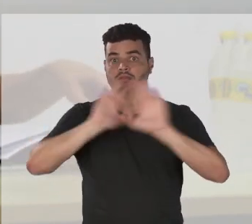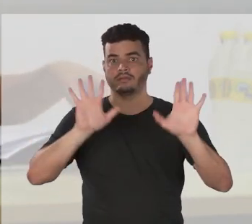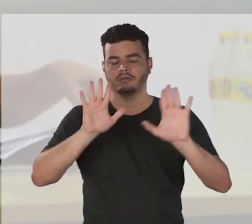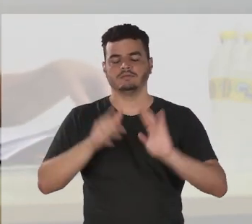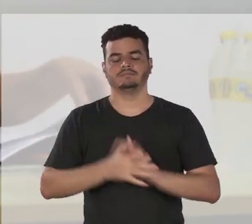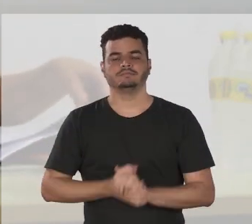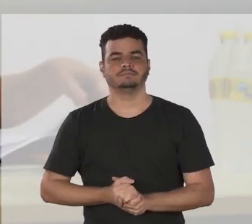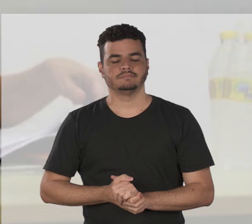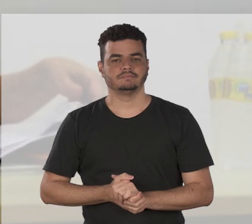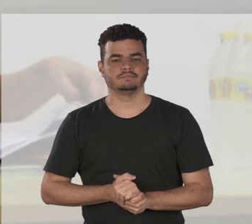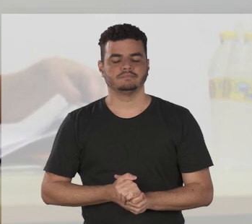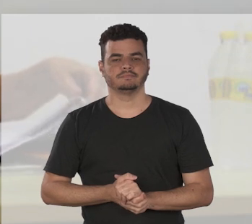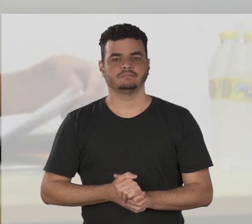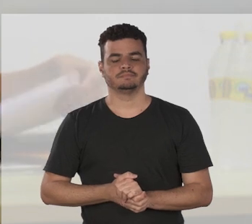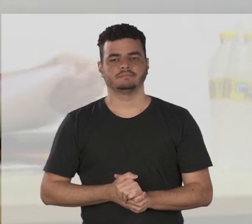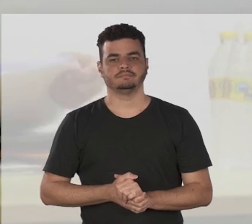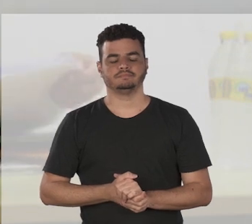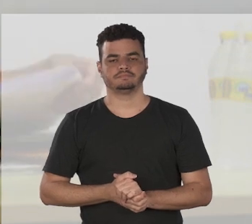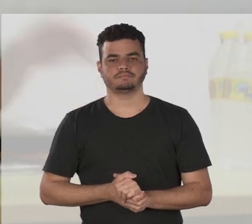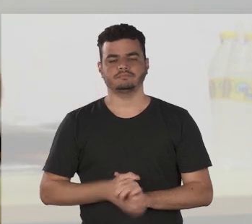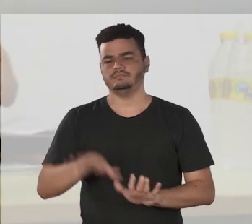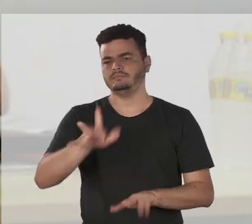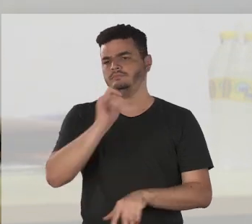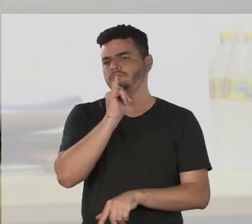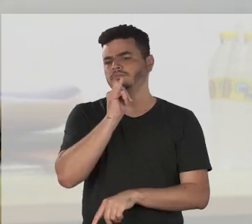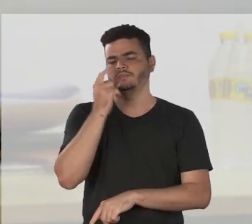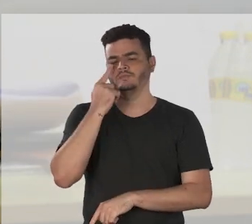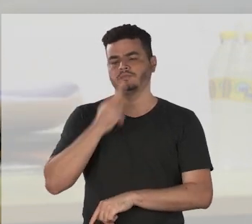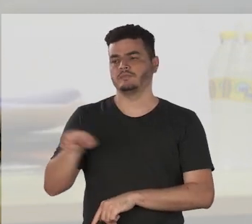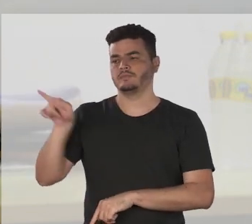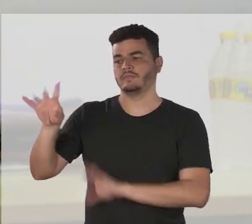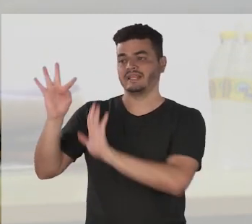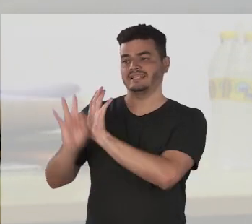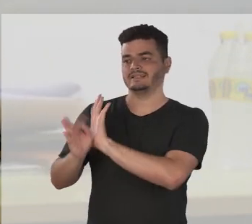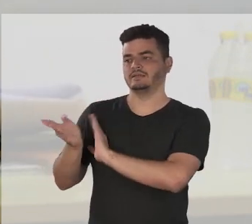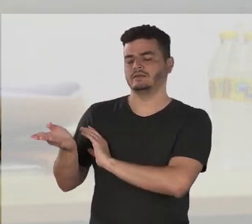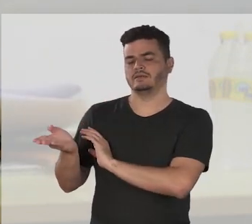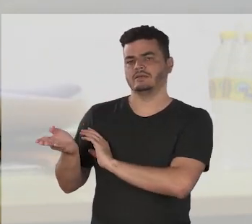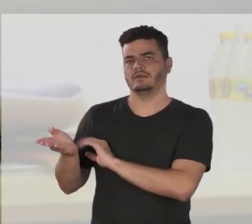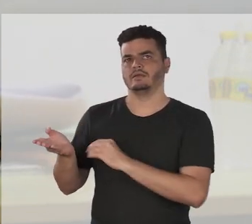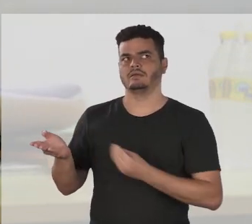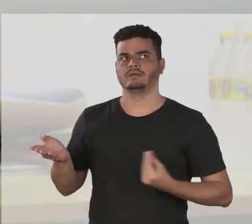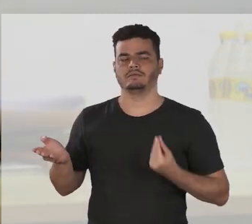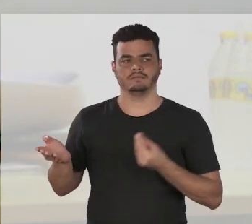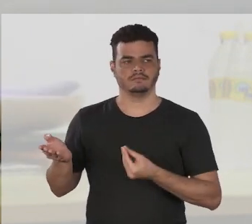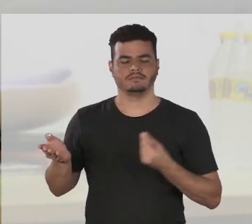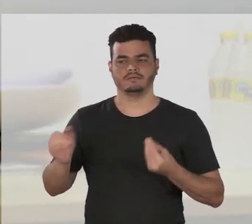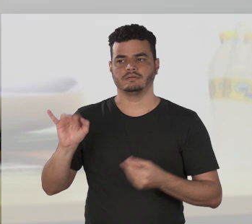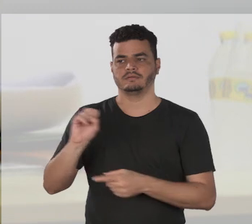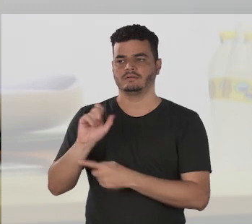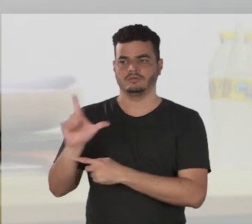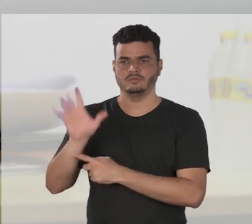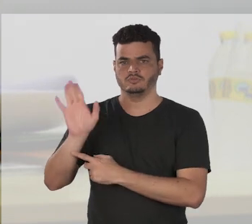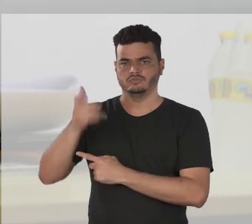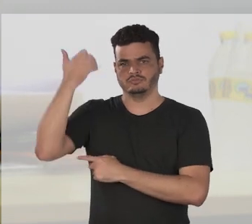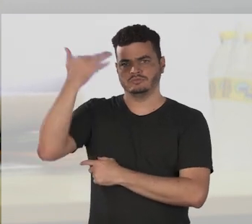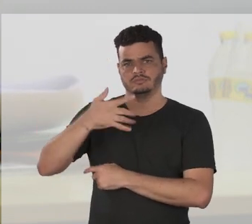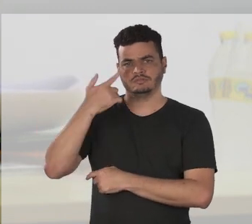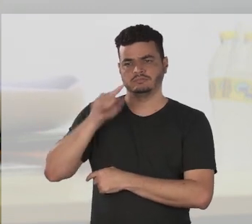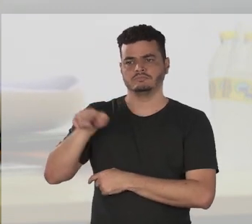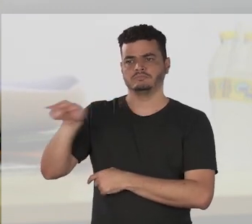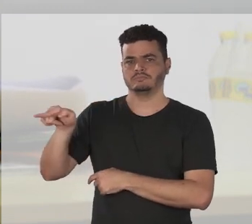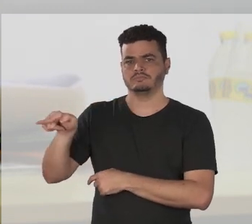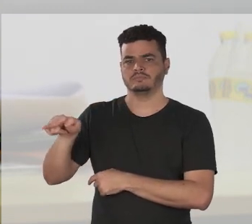dessa interação, né, como um todo relacionado. Bom, por exemplo, nesse texto desse Isol, que já